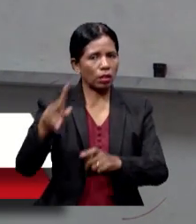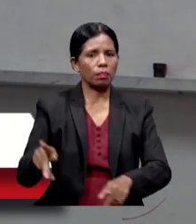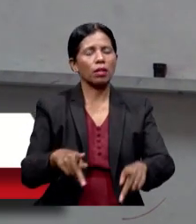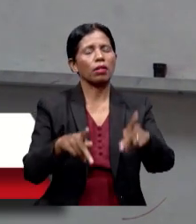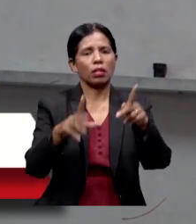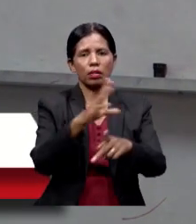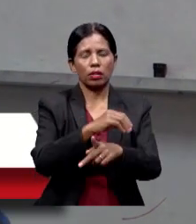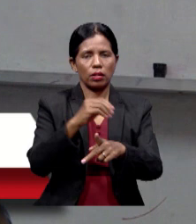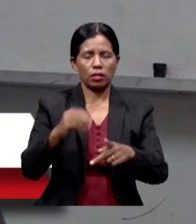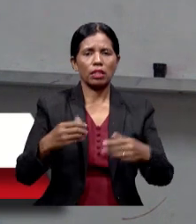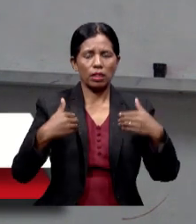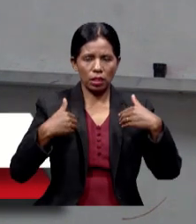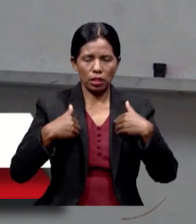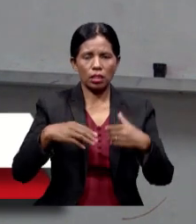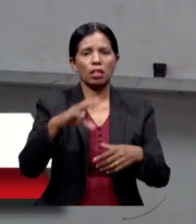existensia kak mos